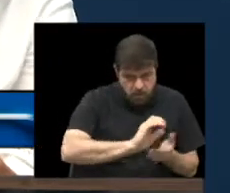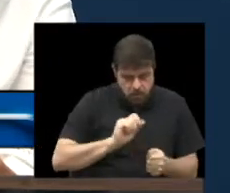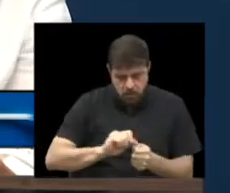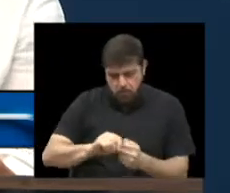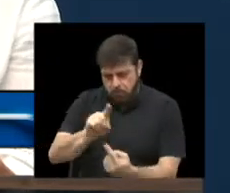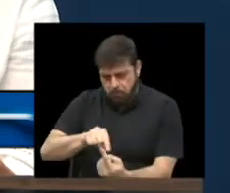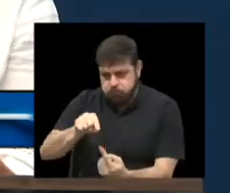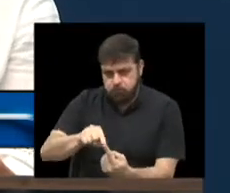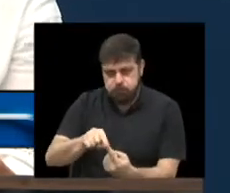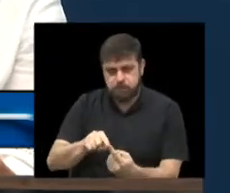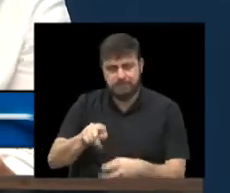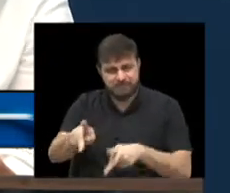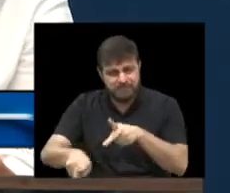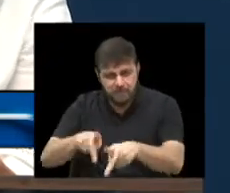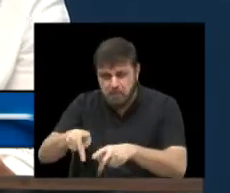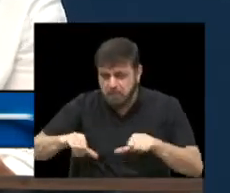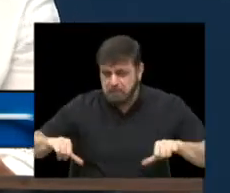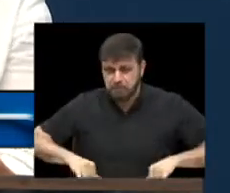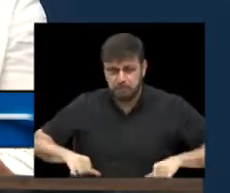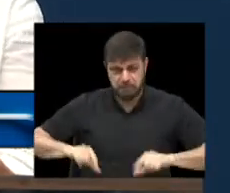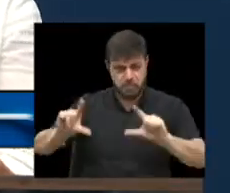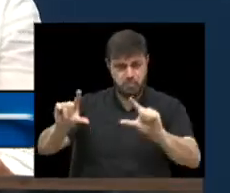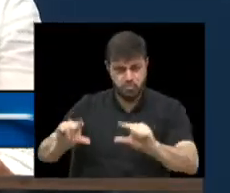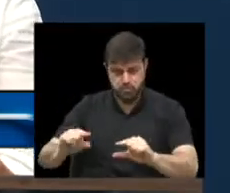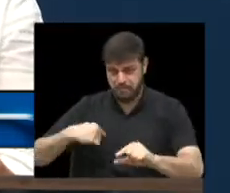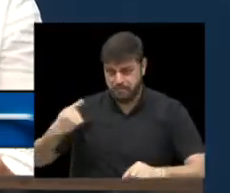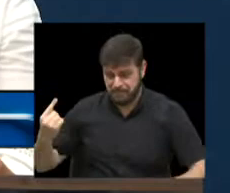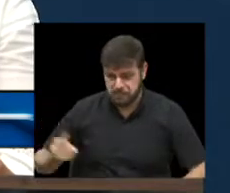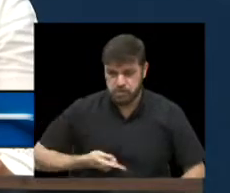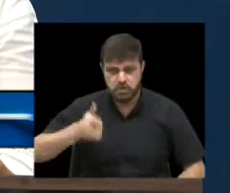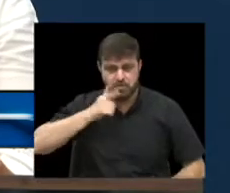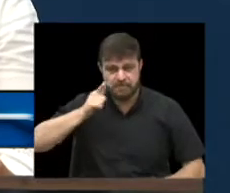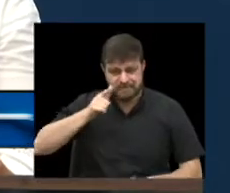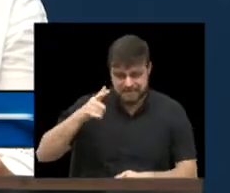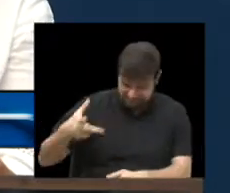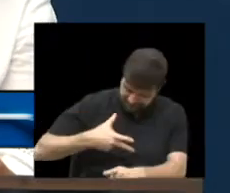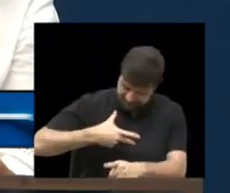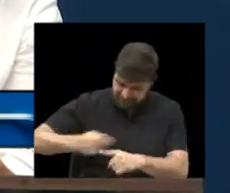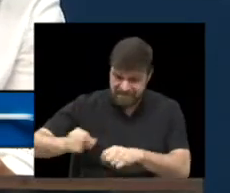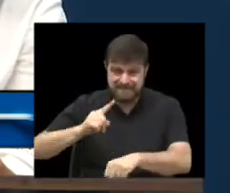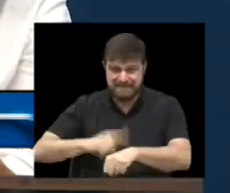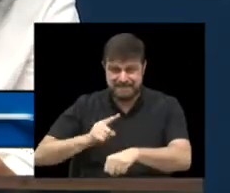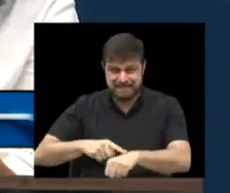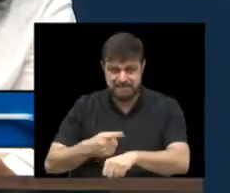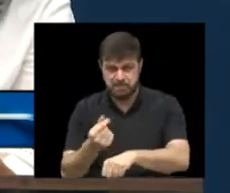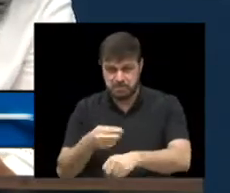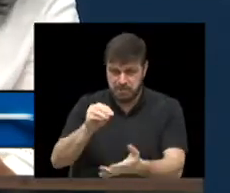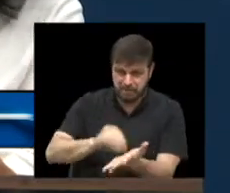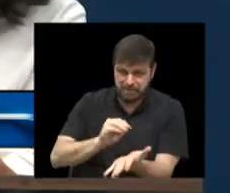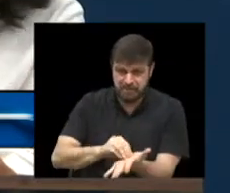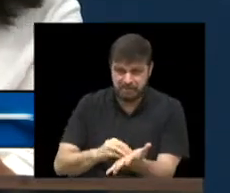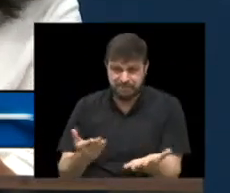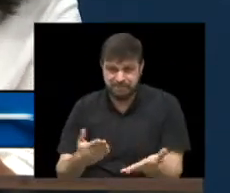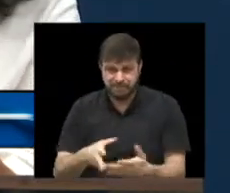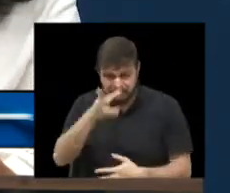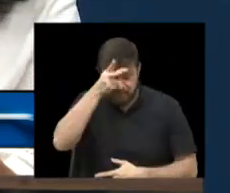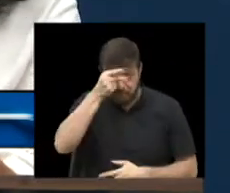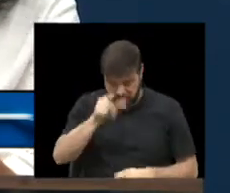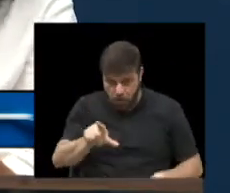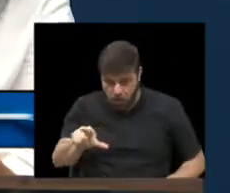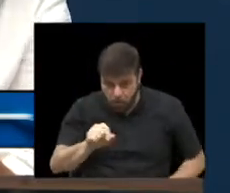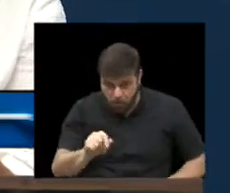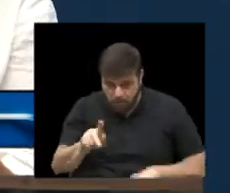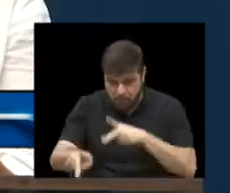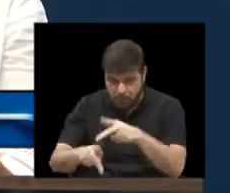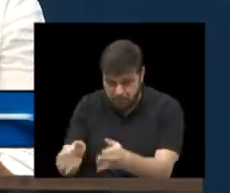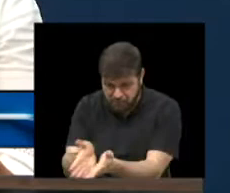o sofrimento do nosso povo, para que a gente atravesse esse momento de crise com dignidade. Infelizmente, não é essa a opção feita. A